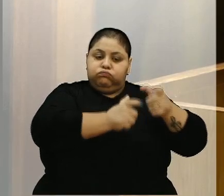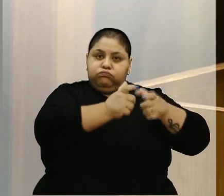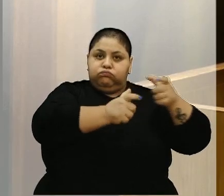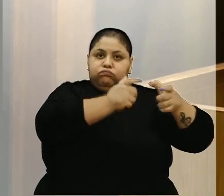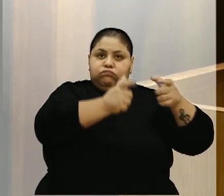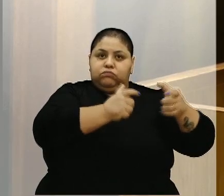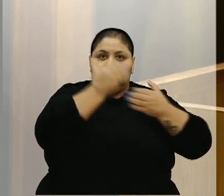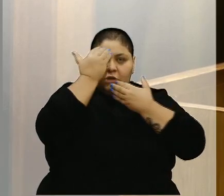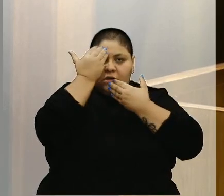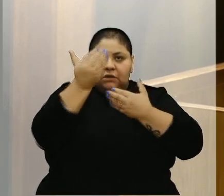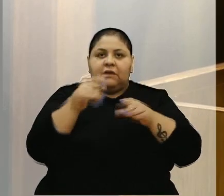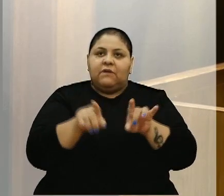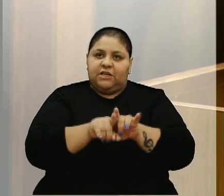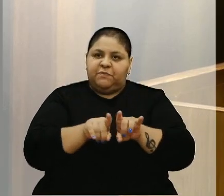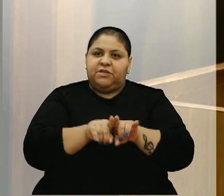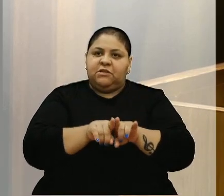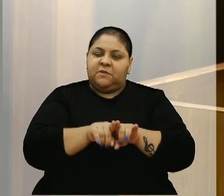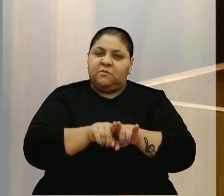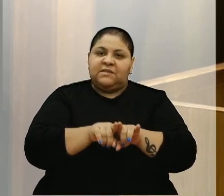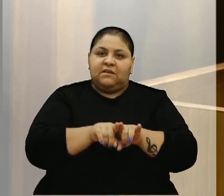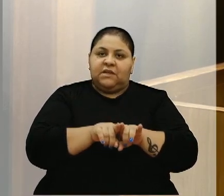meu muito obrigado.